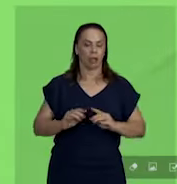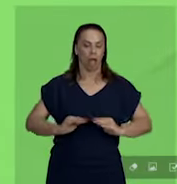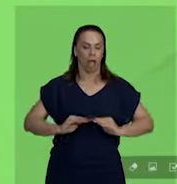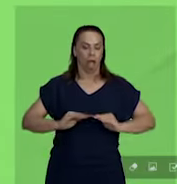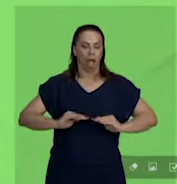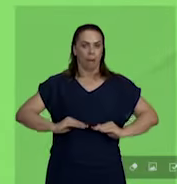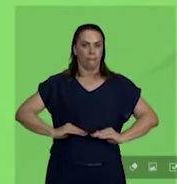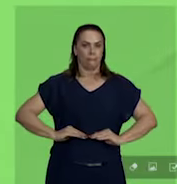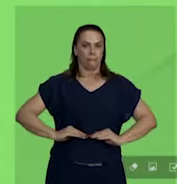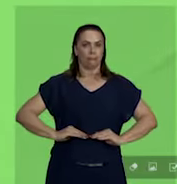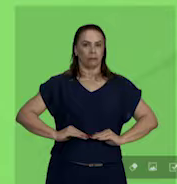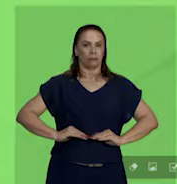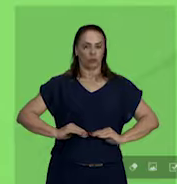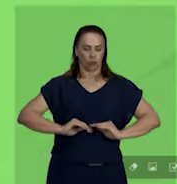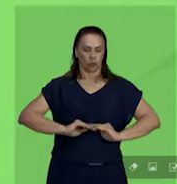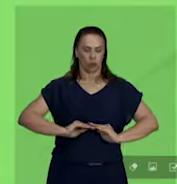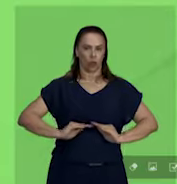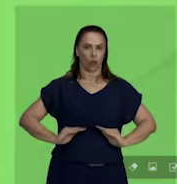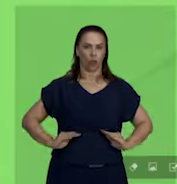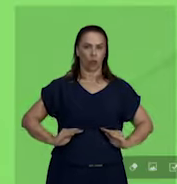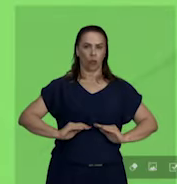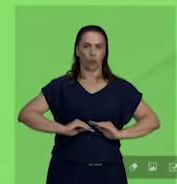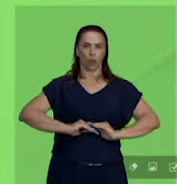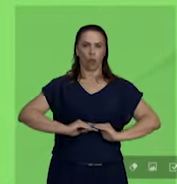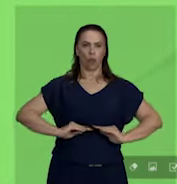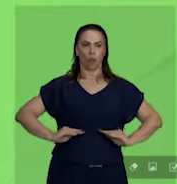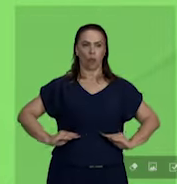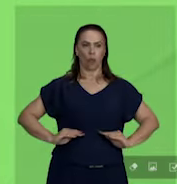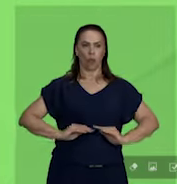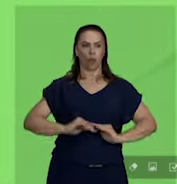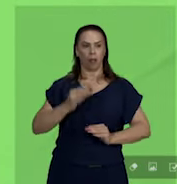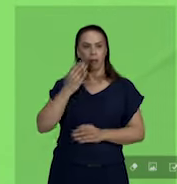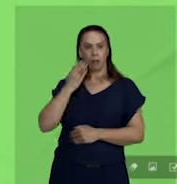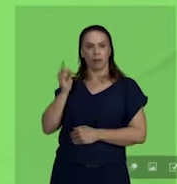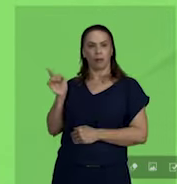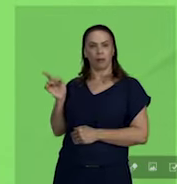uma musculatura, que é essa região aqui, ó,